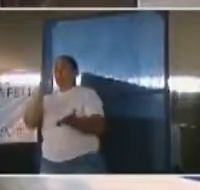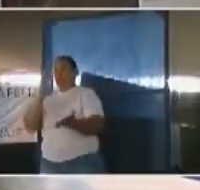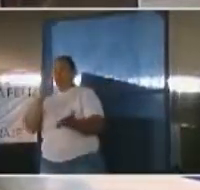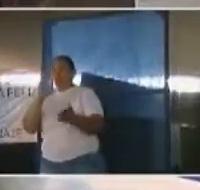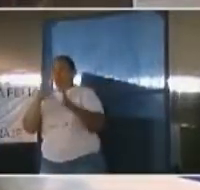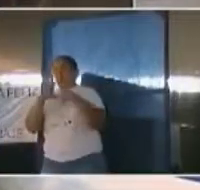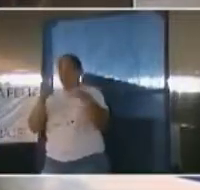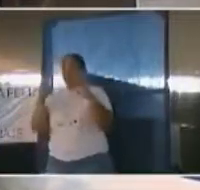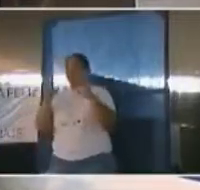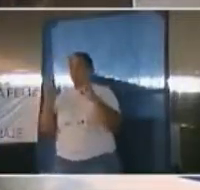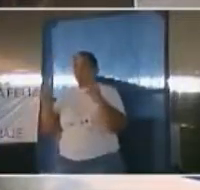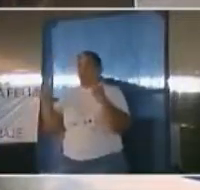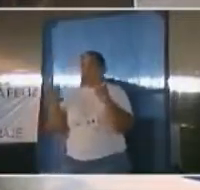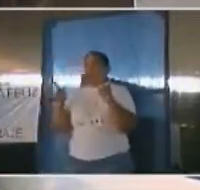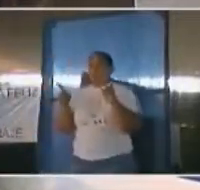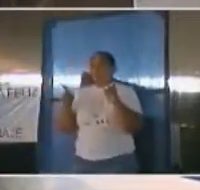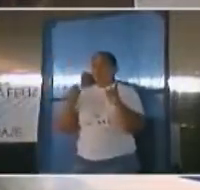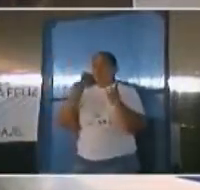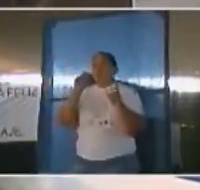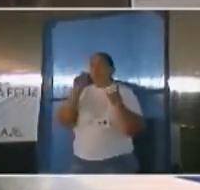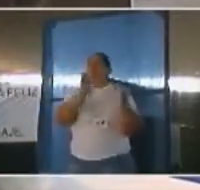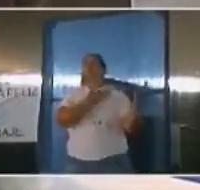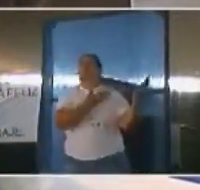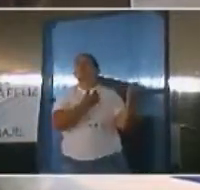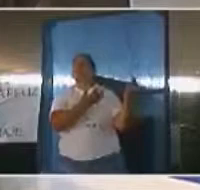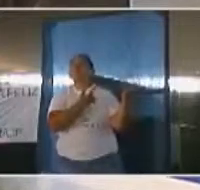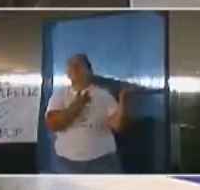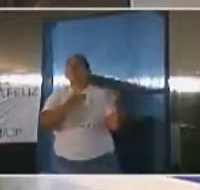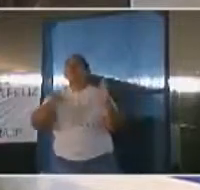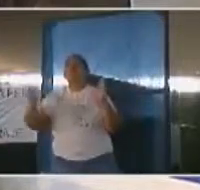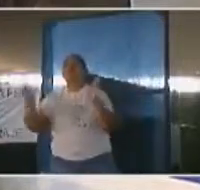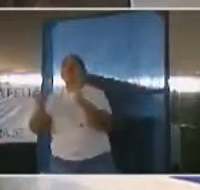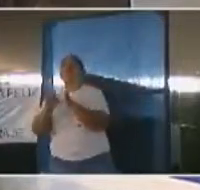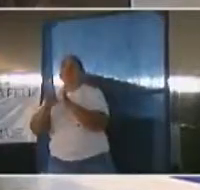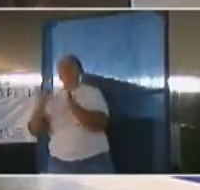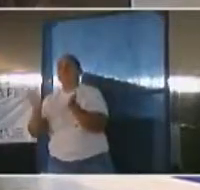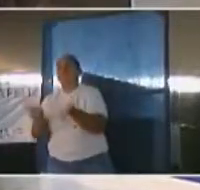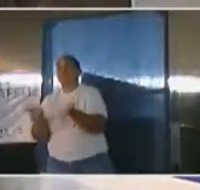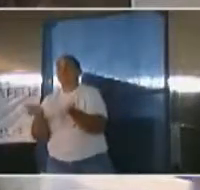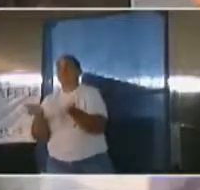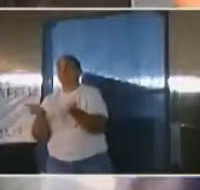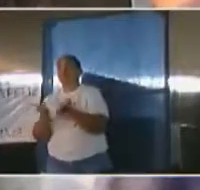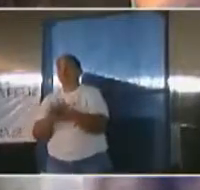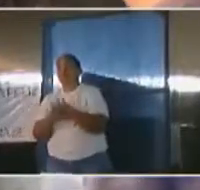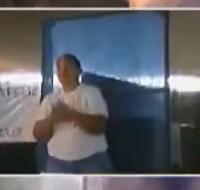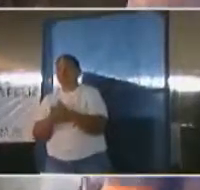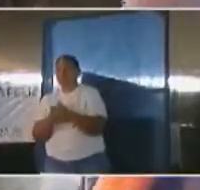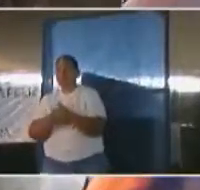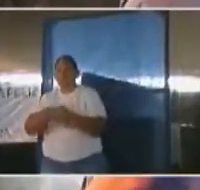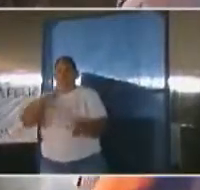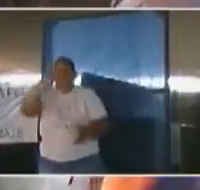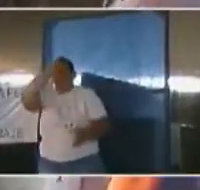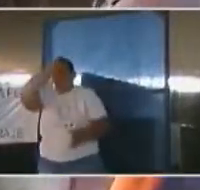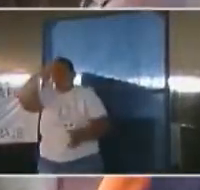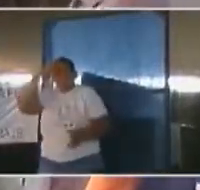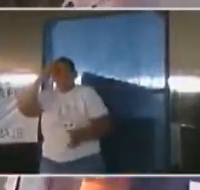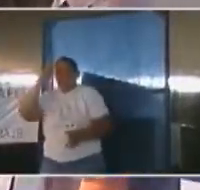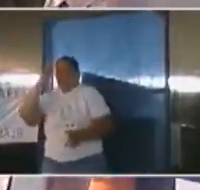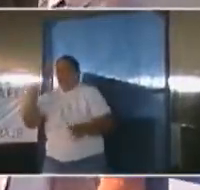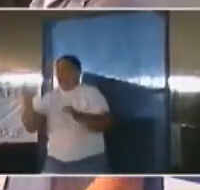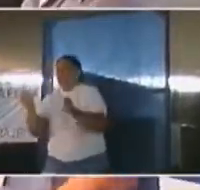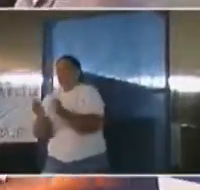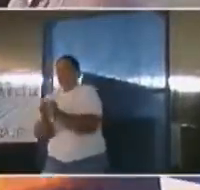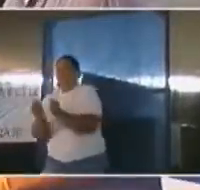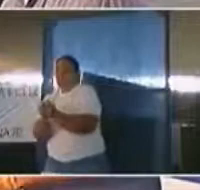JE hoje. A gente pensa um pouco que não é só estar em Jesus, não é só a gente crer em